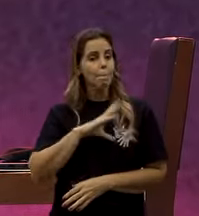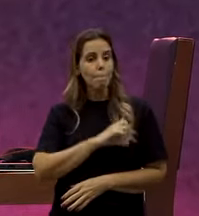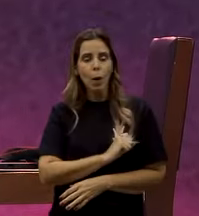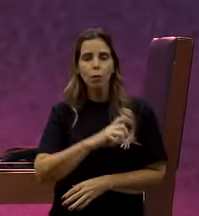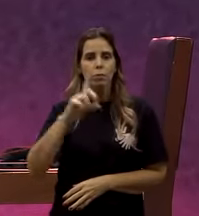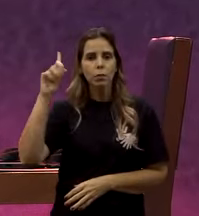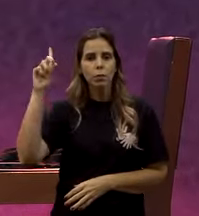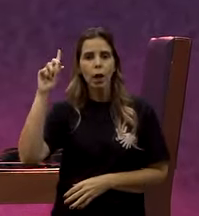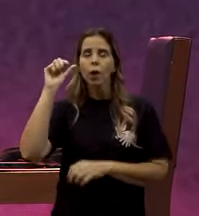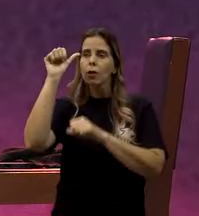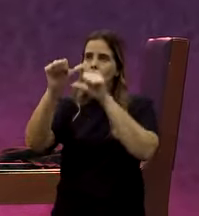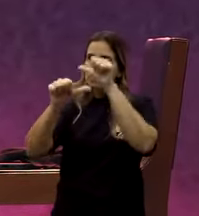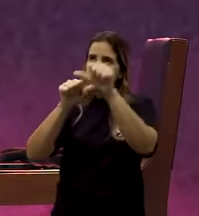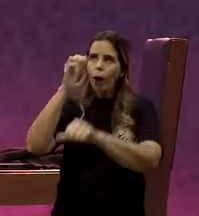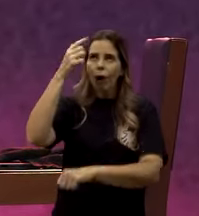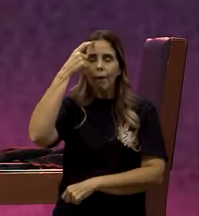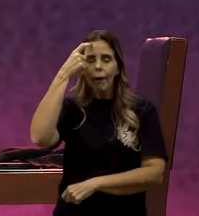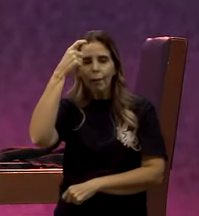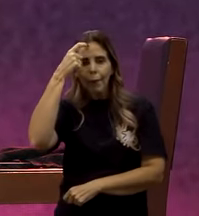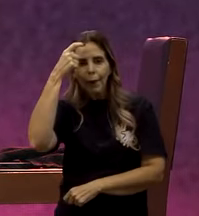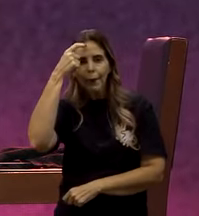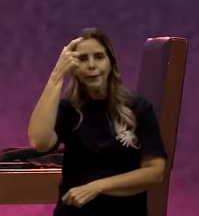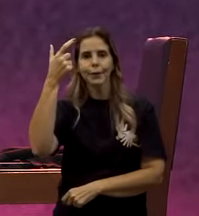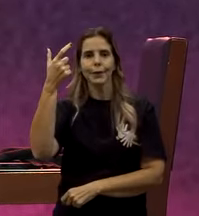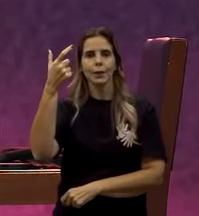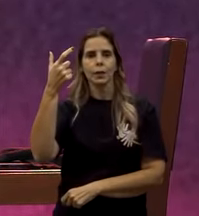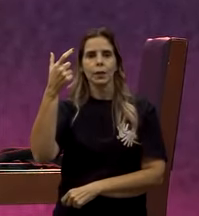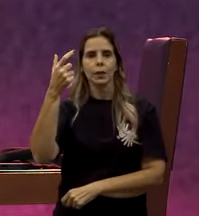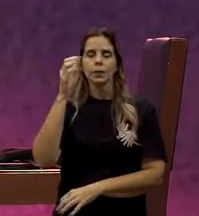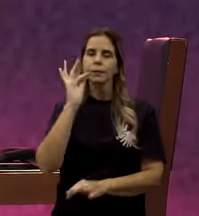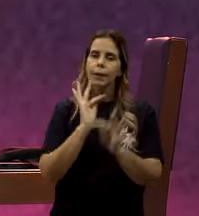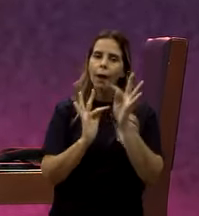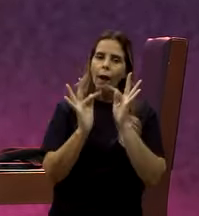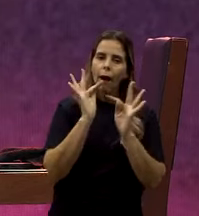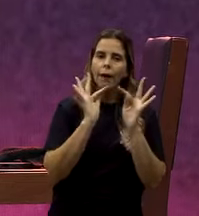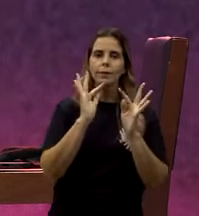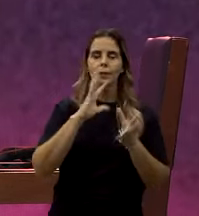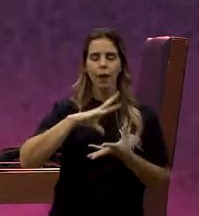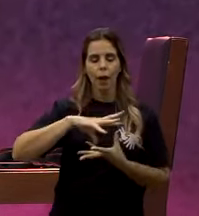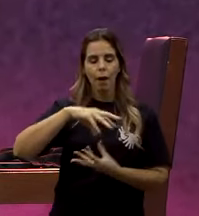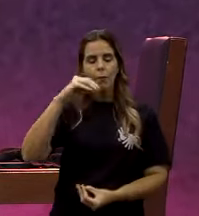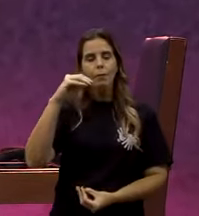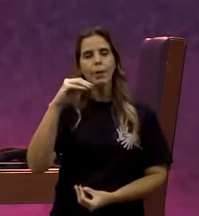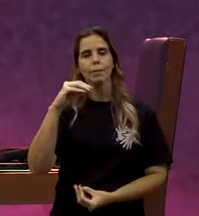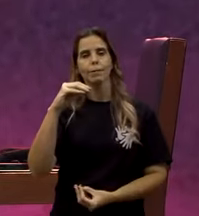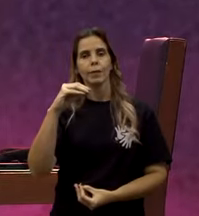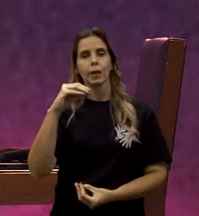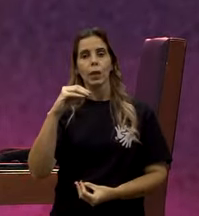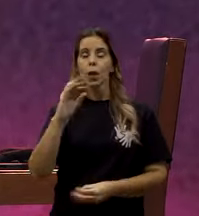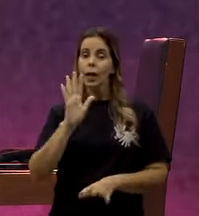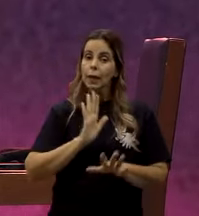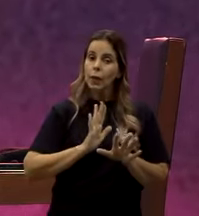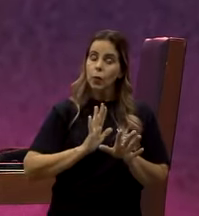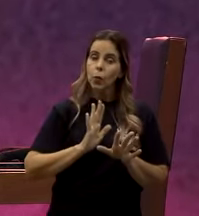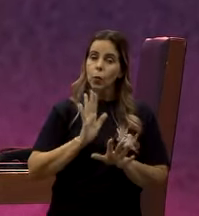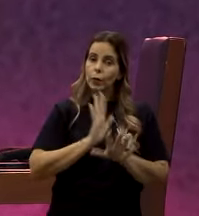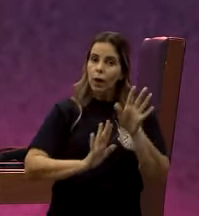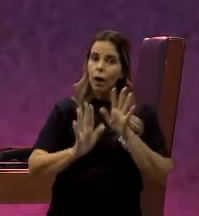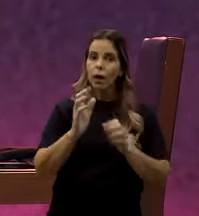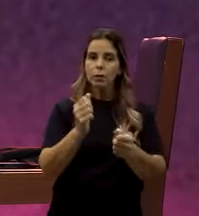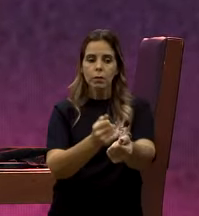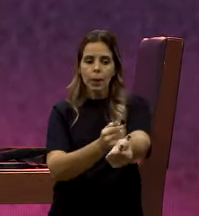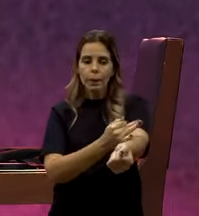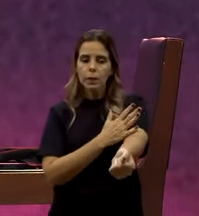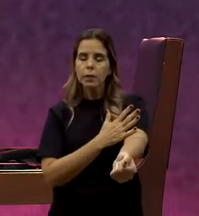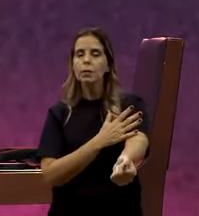vocês trate a alma de vocês controle os pensamentos de vocês porque senão vocês vão ser vencido por eles